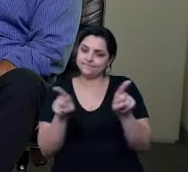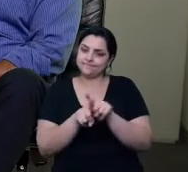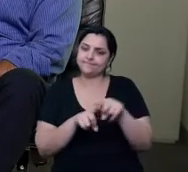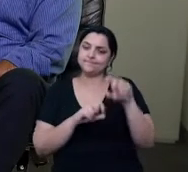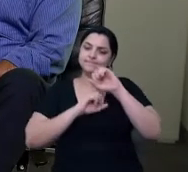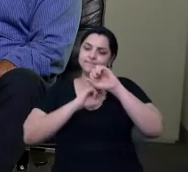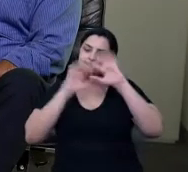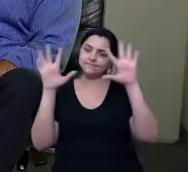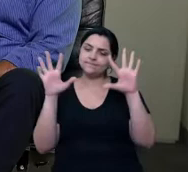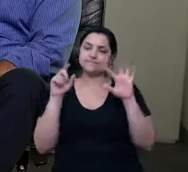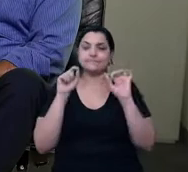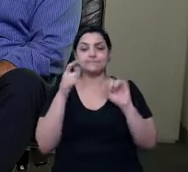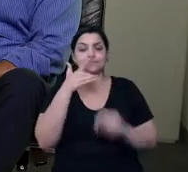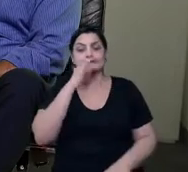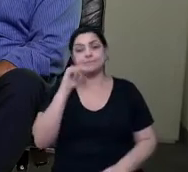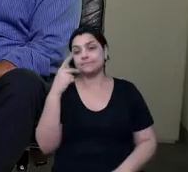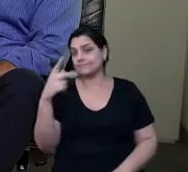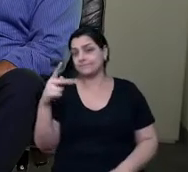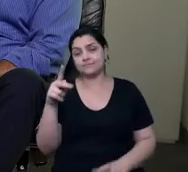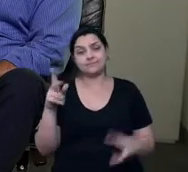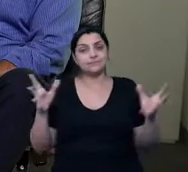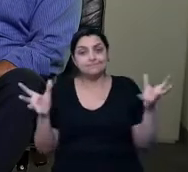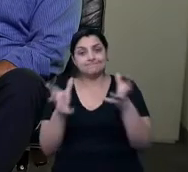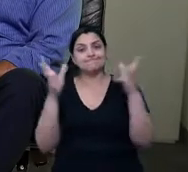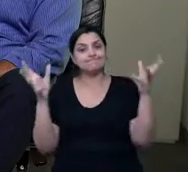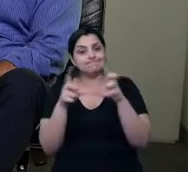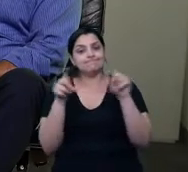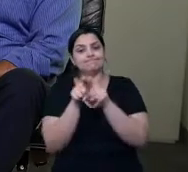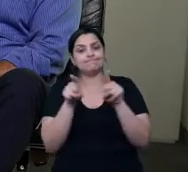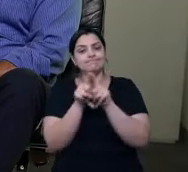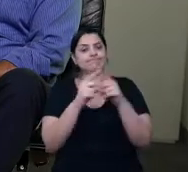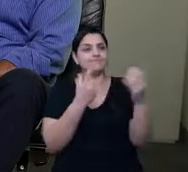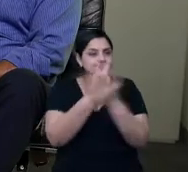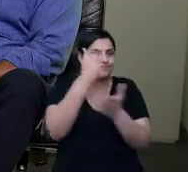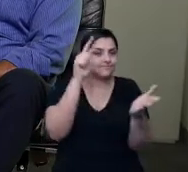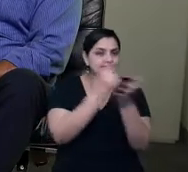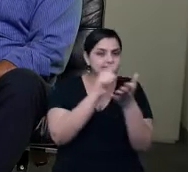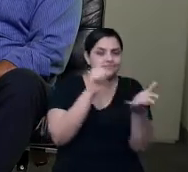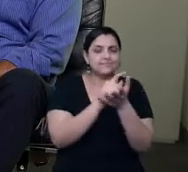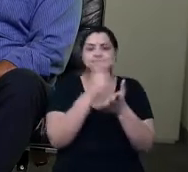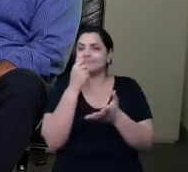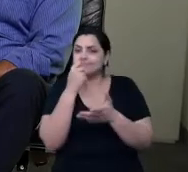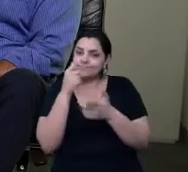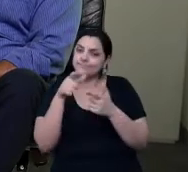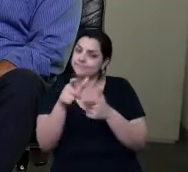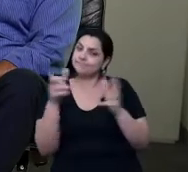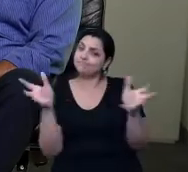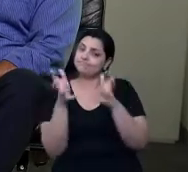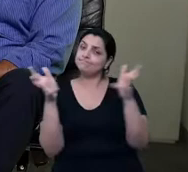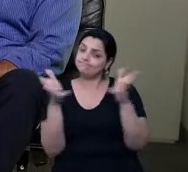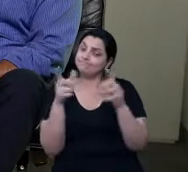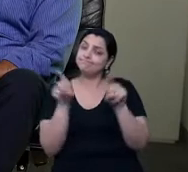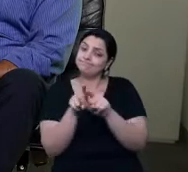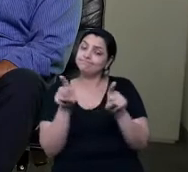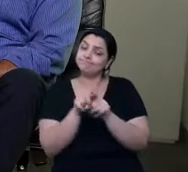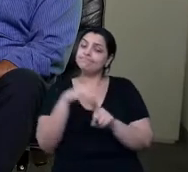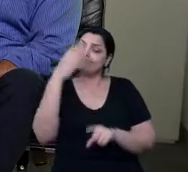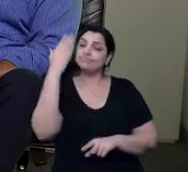seu pai incentivou de algum modo, né? Comprando os papéis, o lápis, de algum modo, e isso é um reconhecimento de